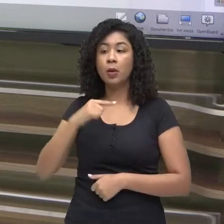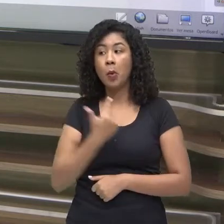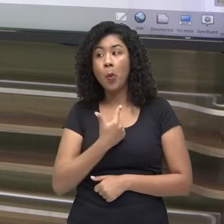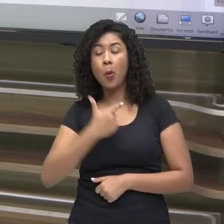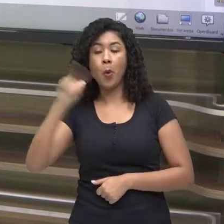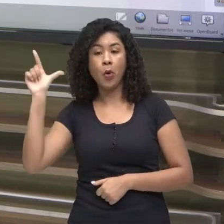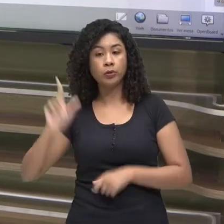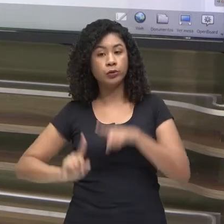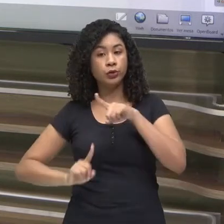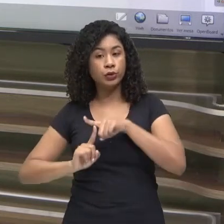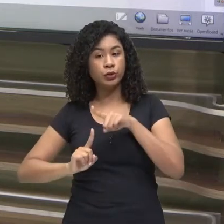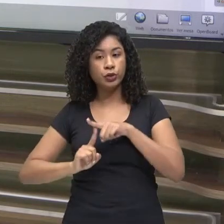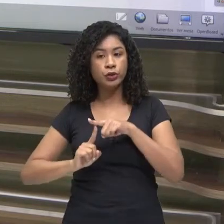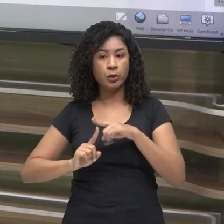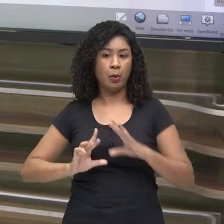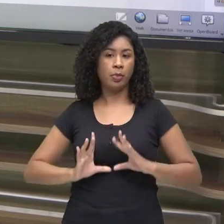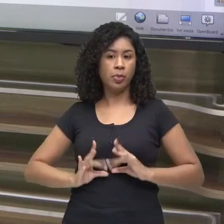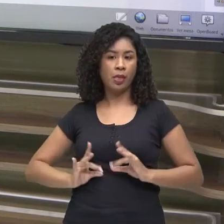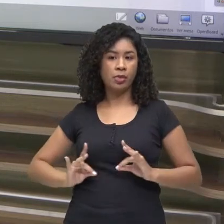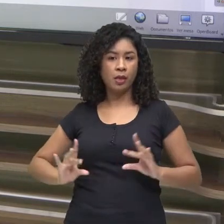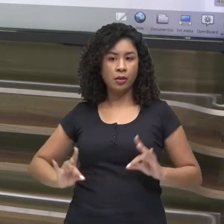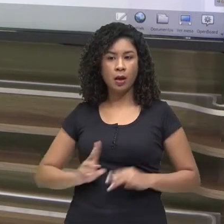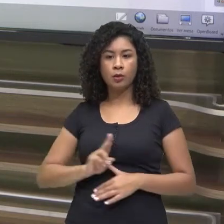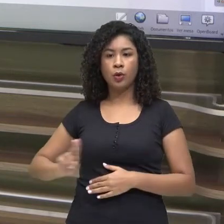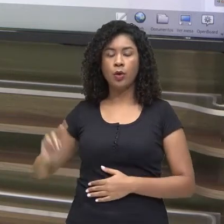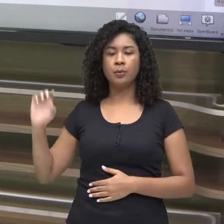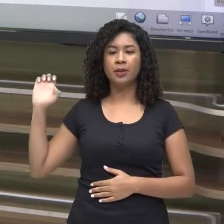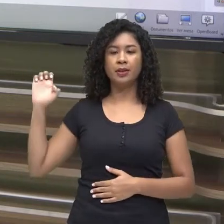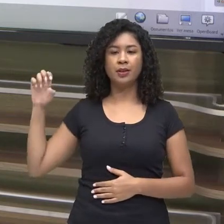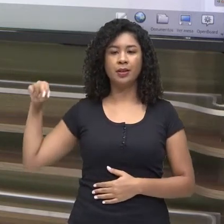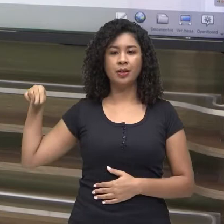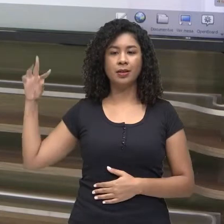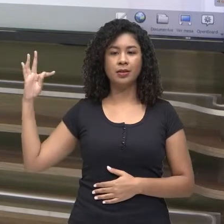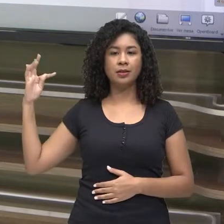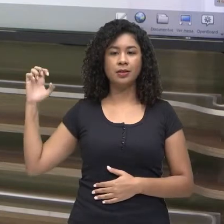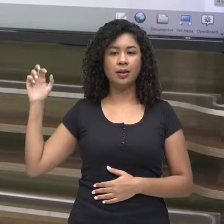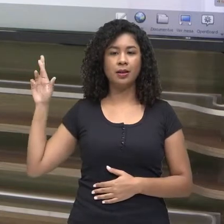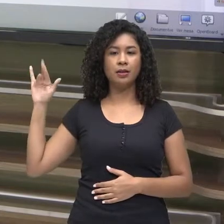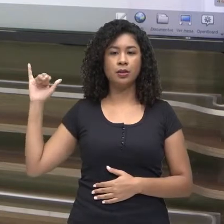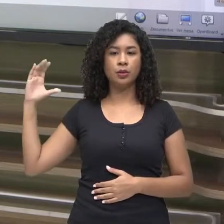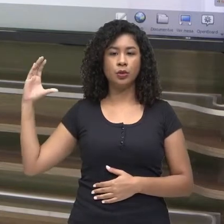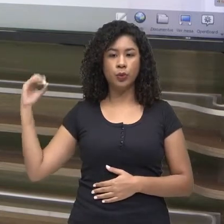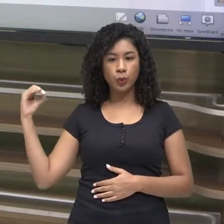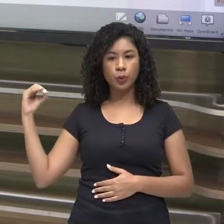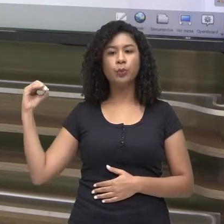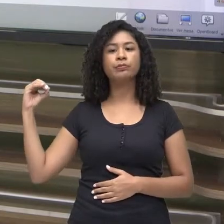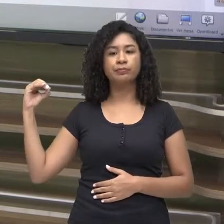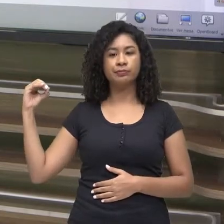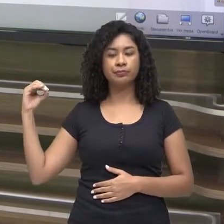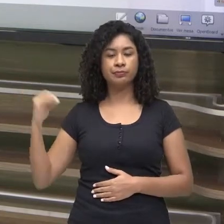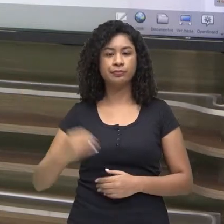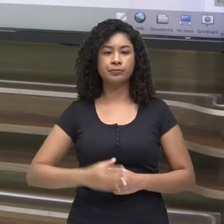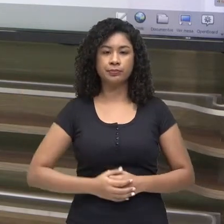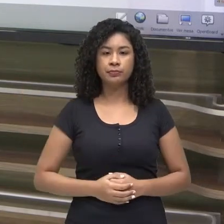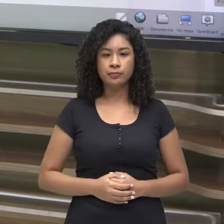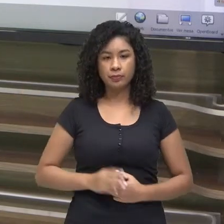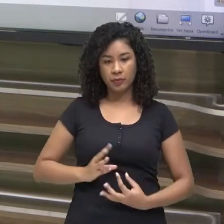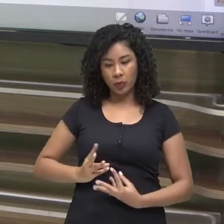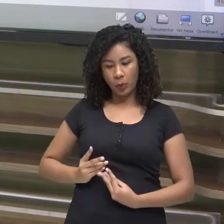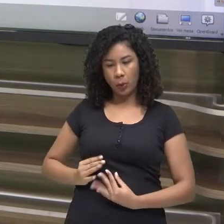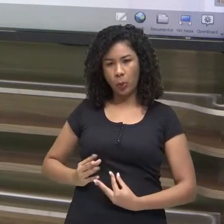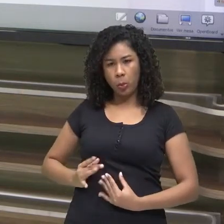do intestino, é o suco entérico. Ele tira aí a acidez do que veio do estômago